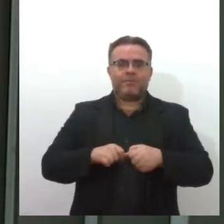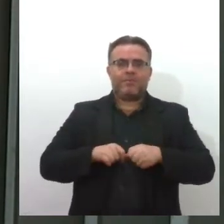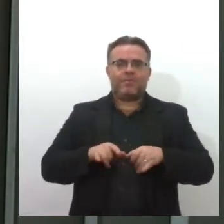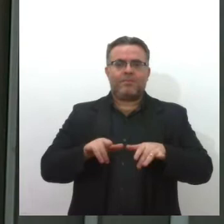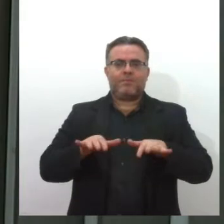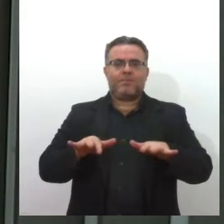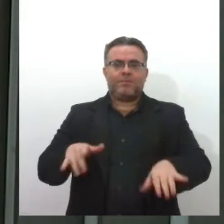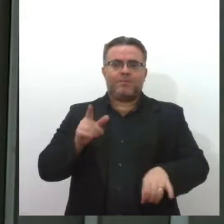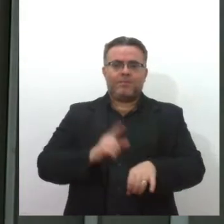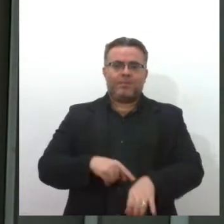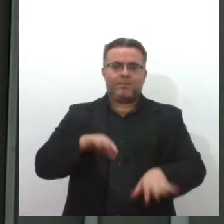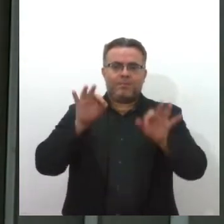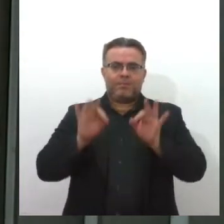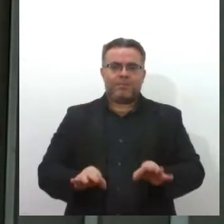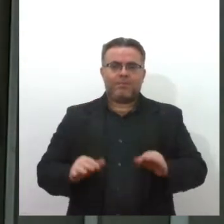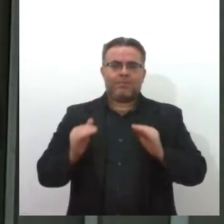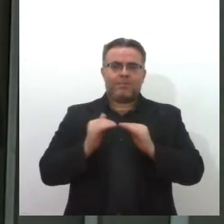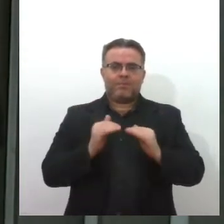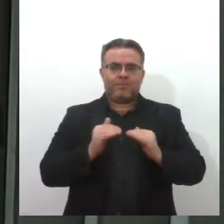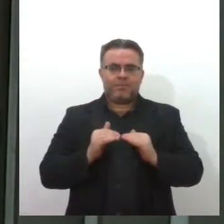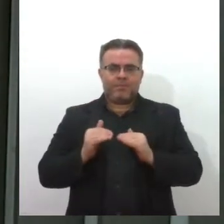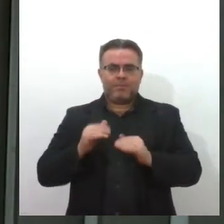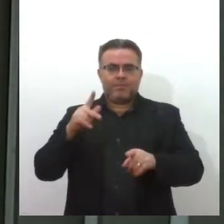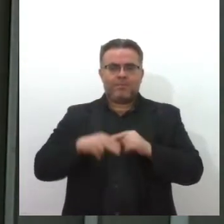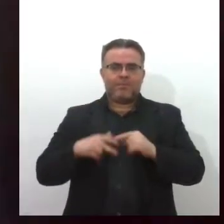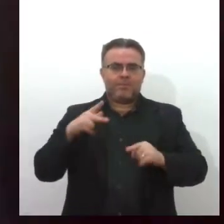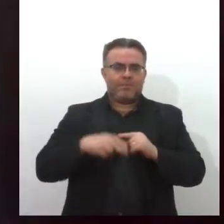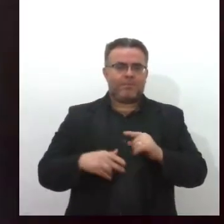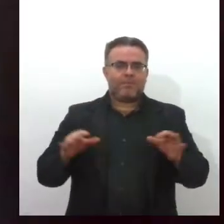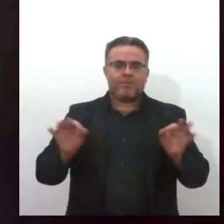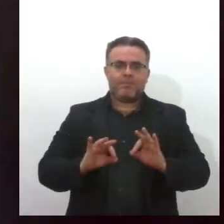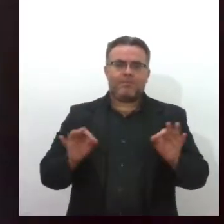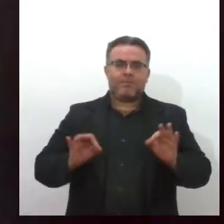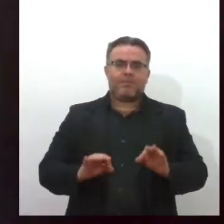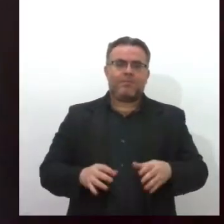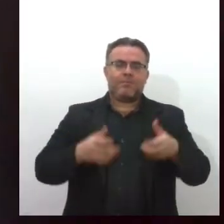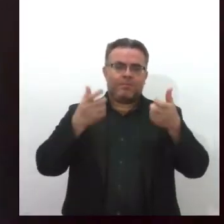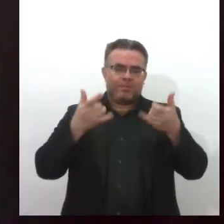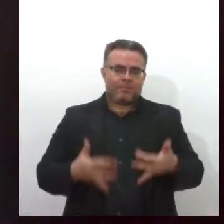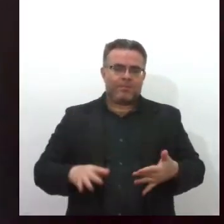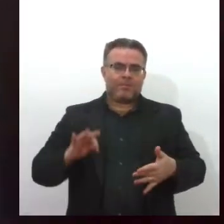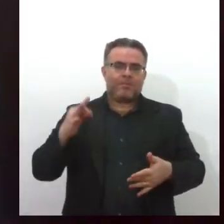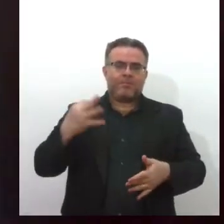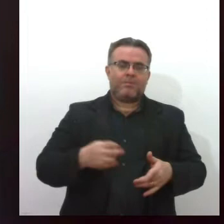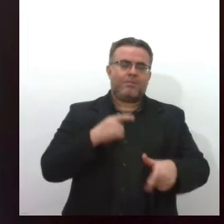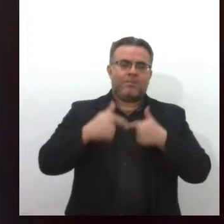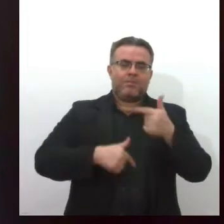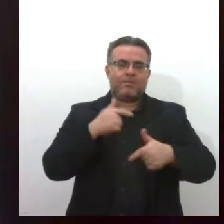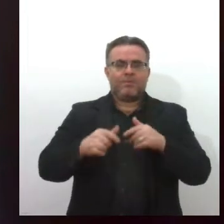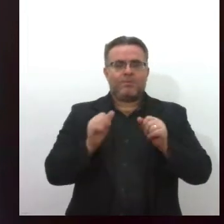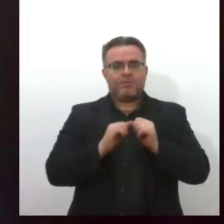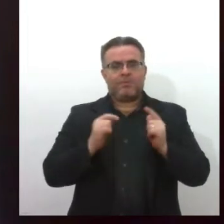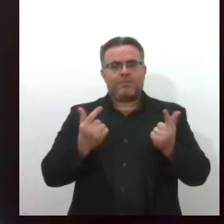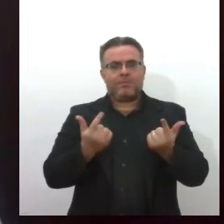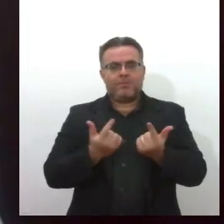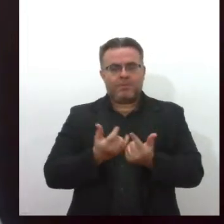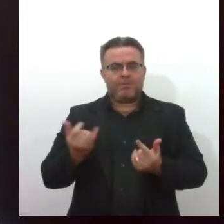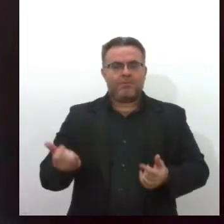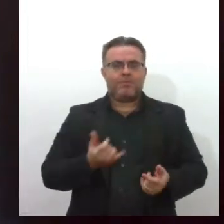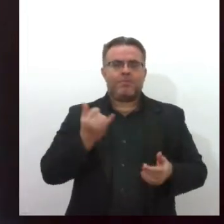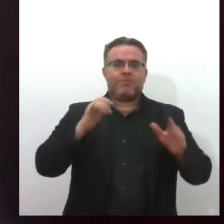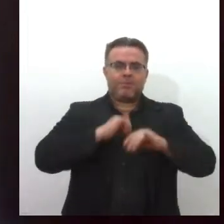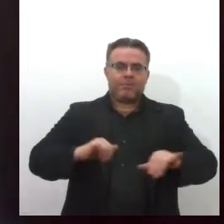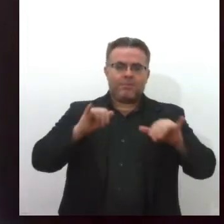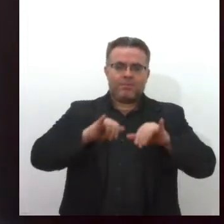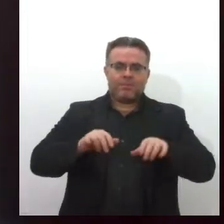tempo real, na íntegra, sem cortes, do que a Assembleia Legislativa produz. E é muito importante, porque quanto mais nós divulgarmos